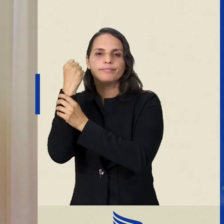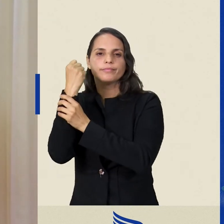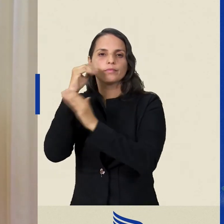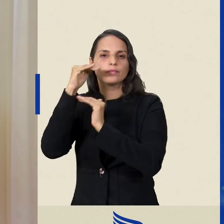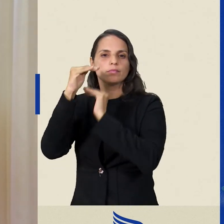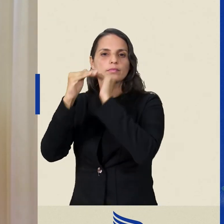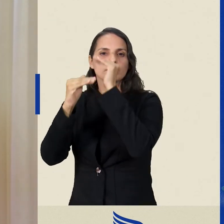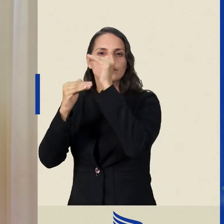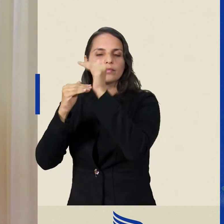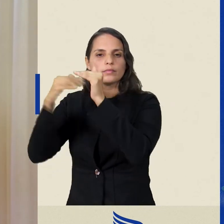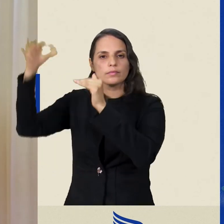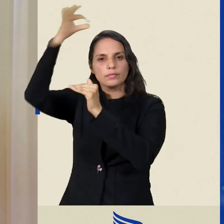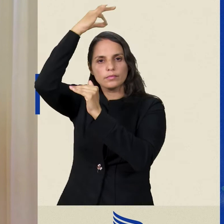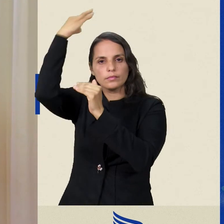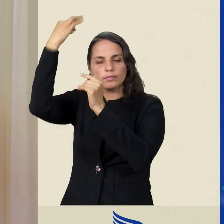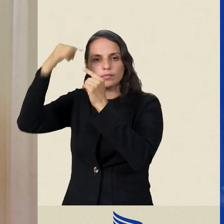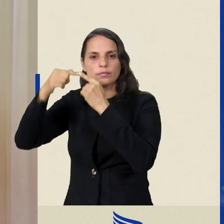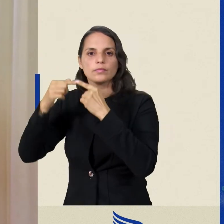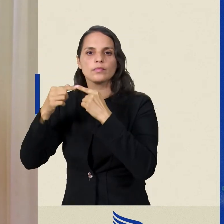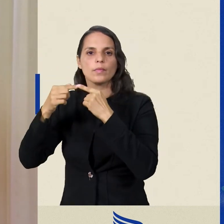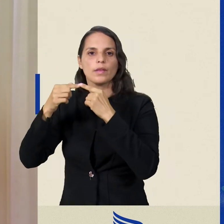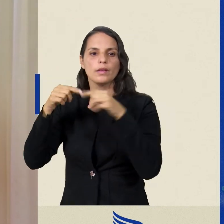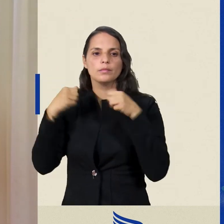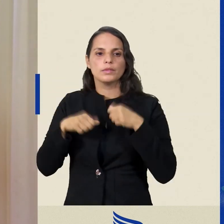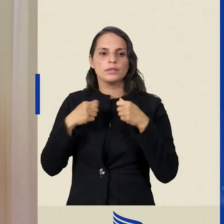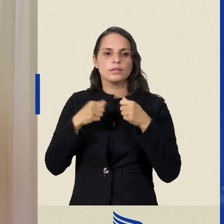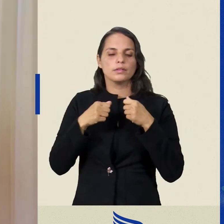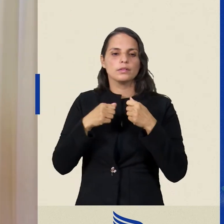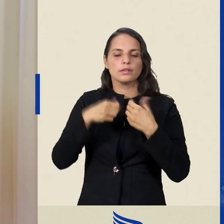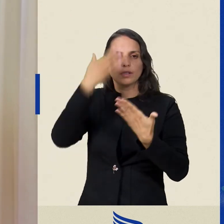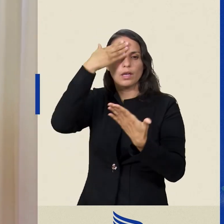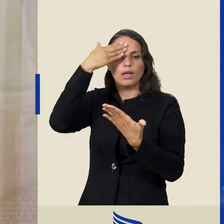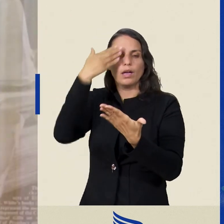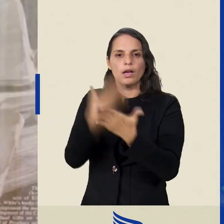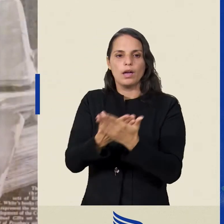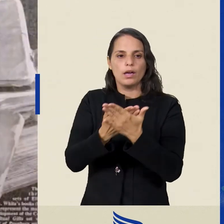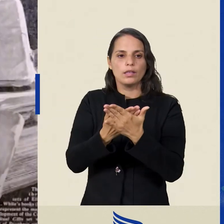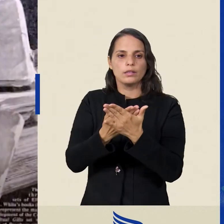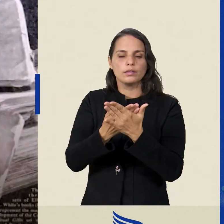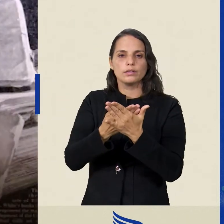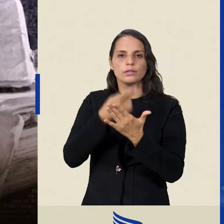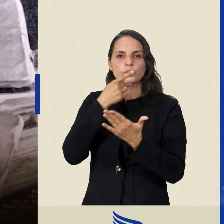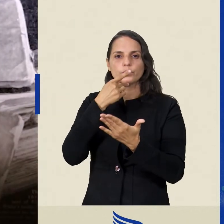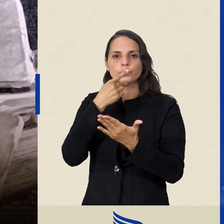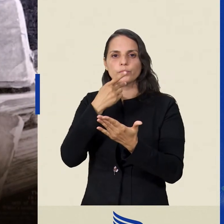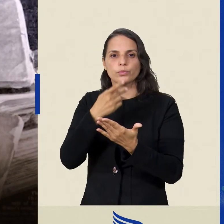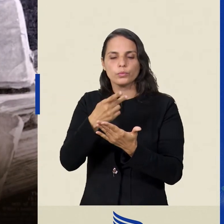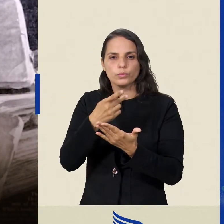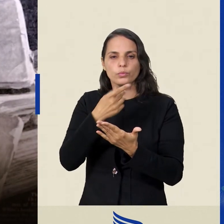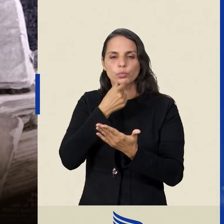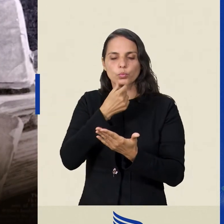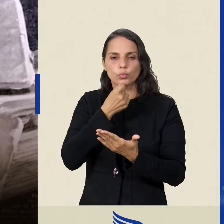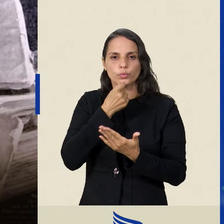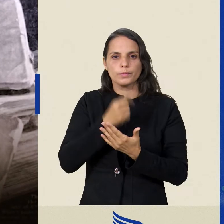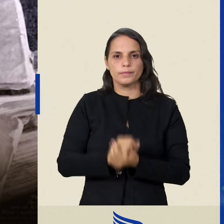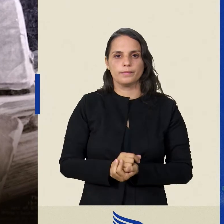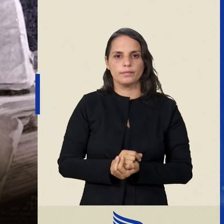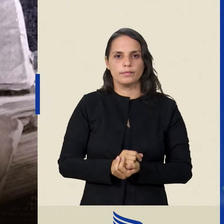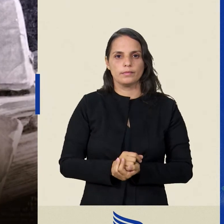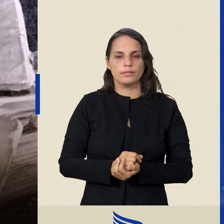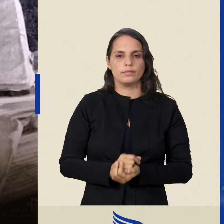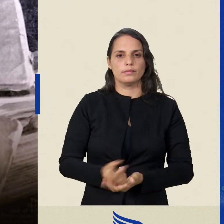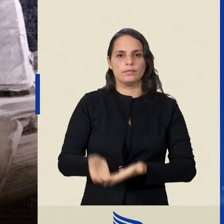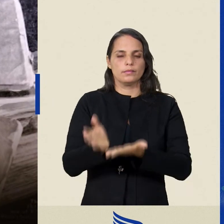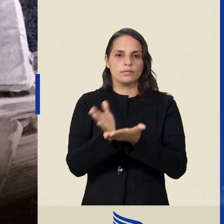prosperidade espiritual dependem de crermos em seus profetas. Os livros do Espírito de Profecia